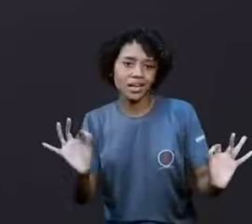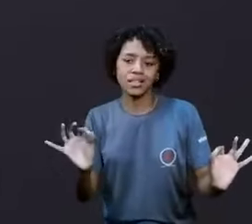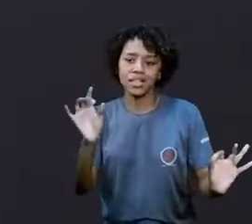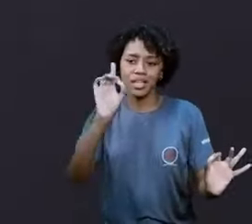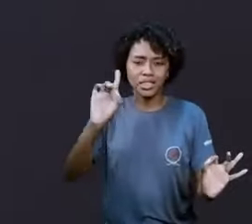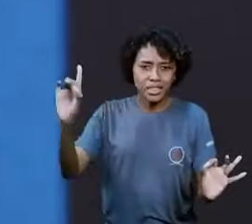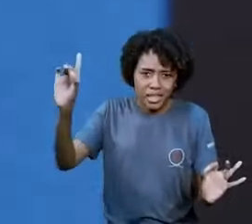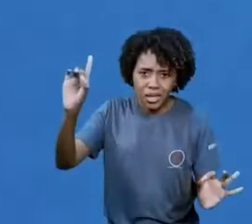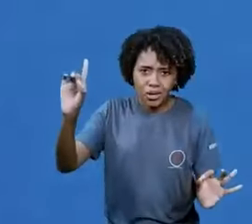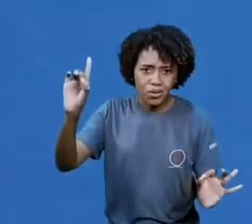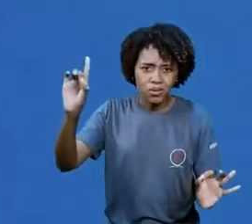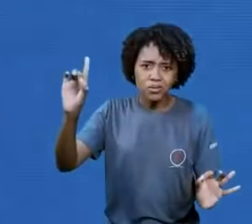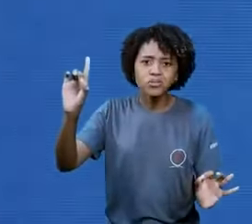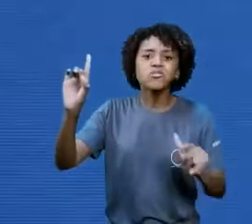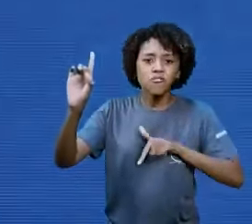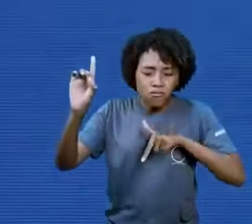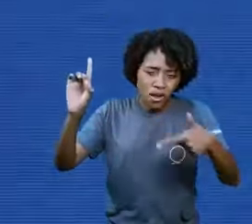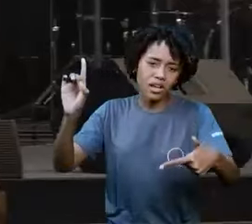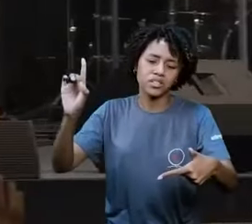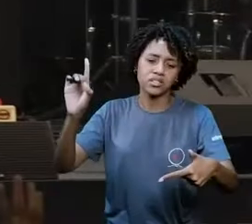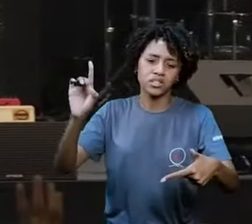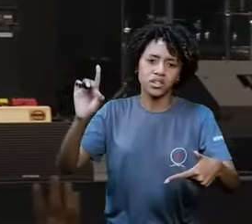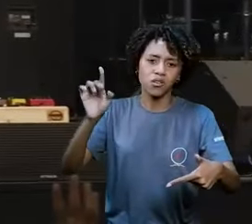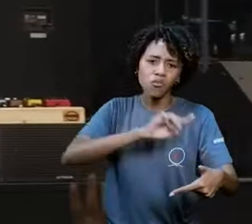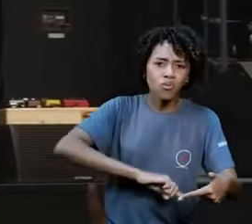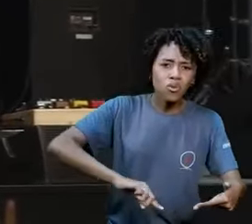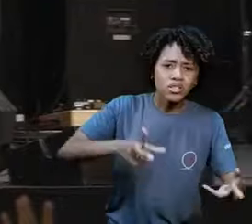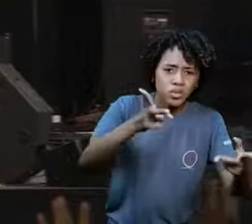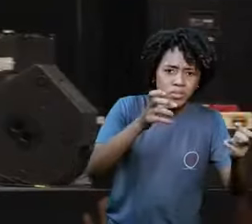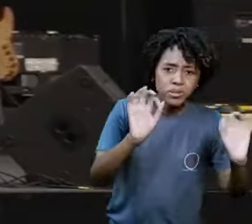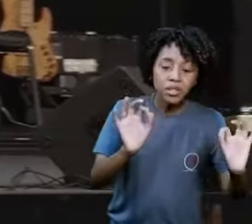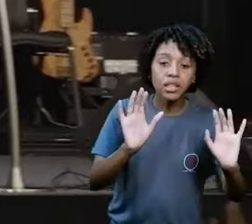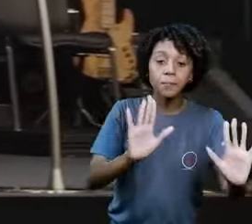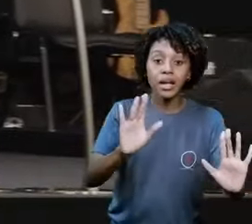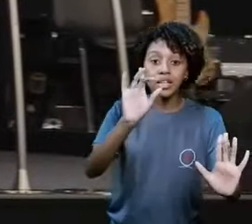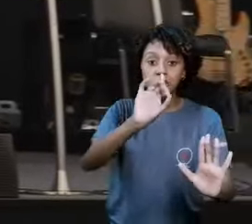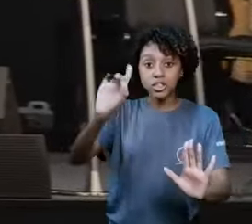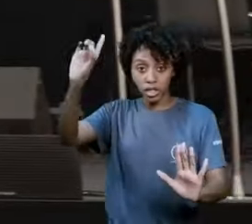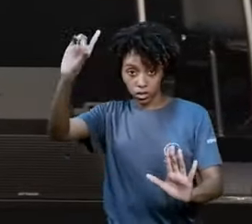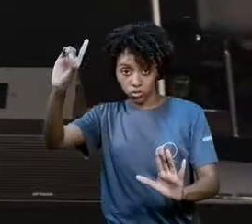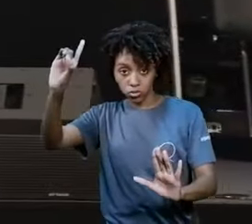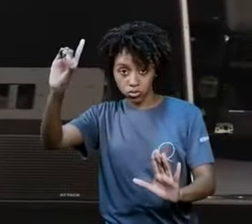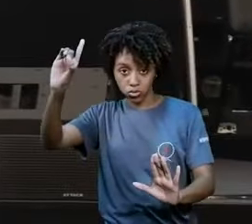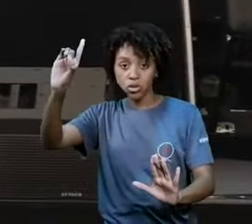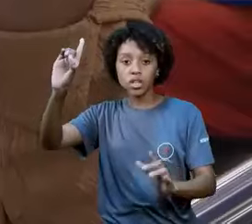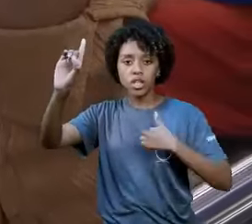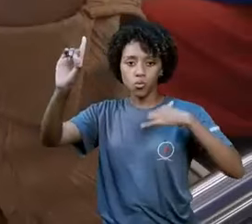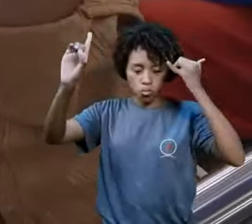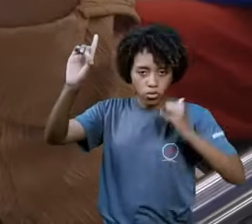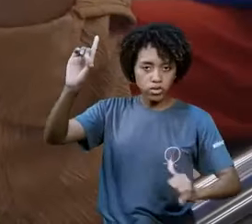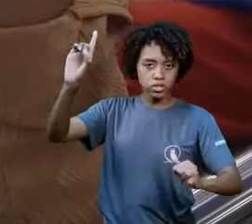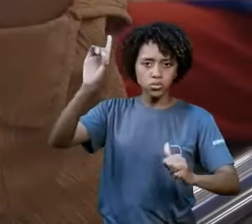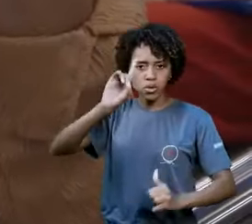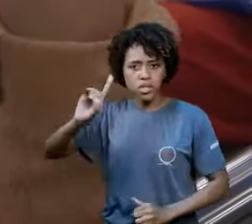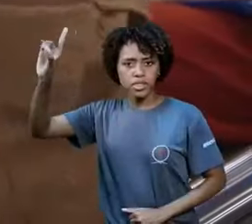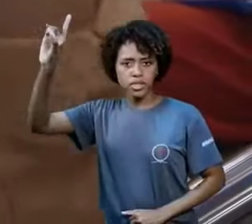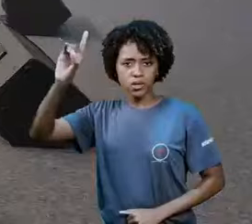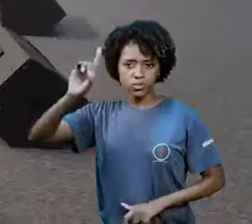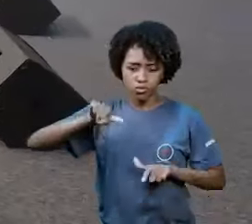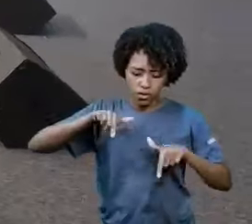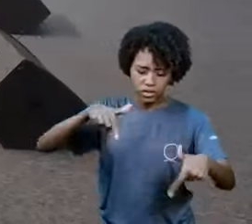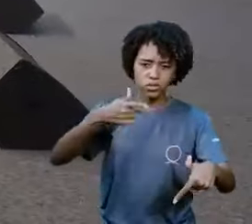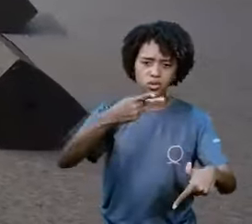perceber sem eu Teu Domínio do conhecimento eu creio e Libero Deus tá agindo em questões da sua